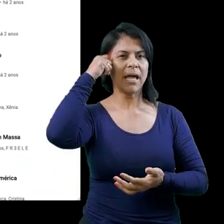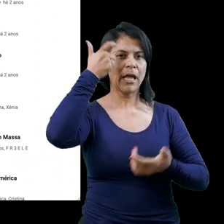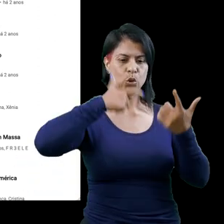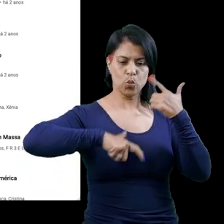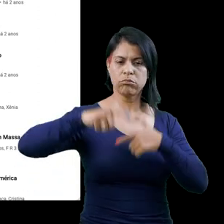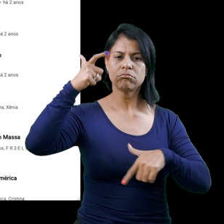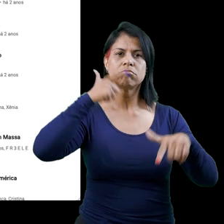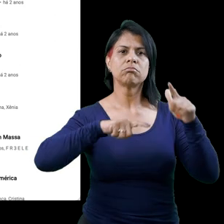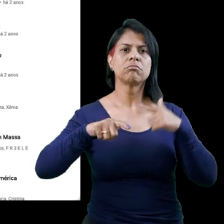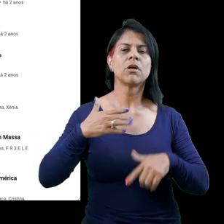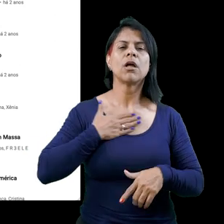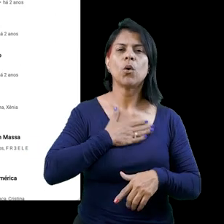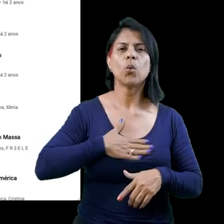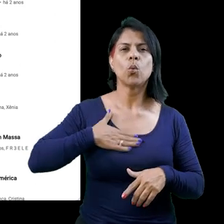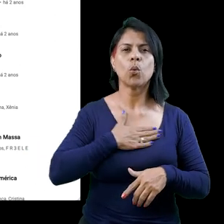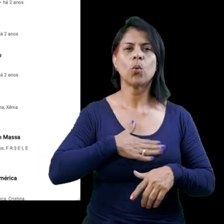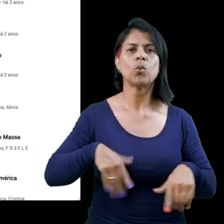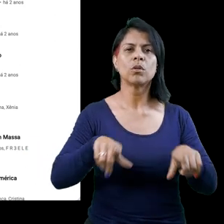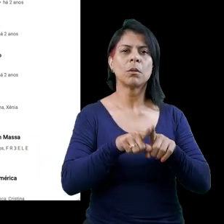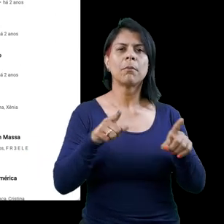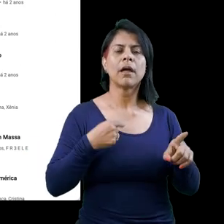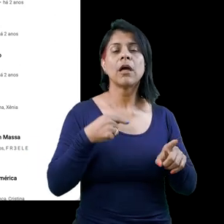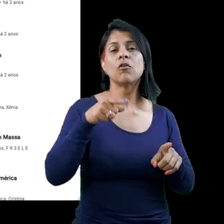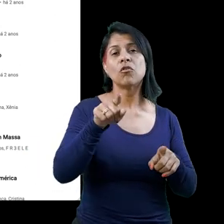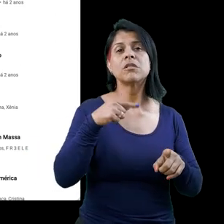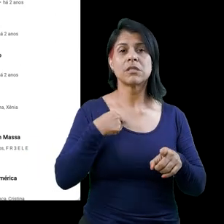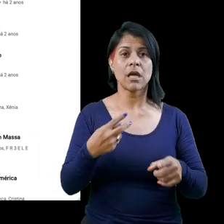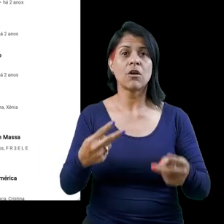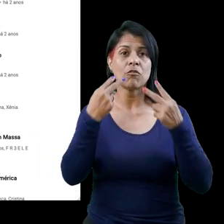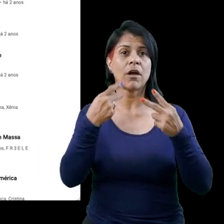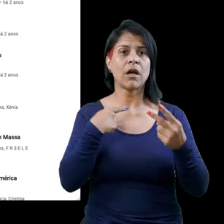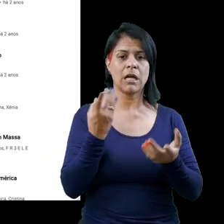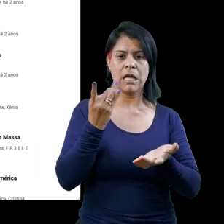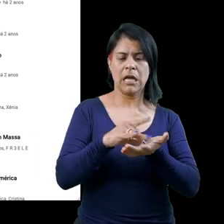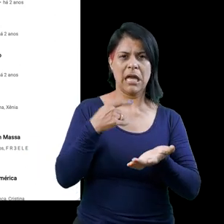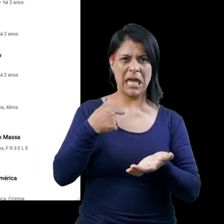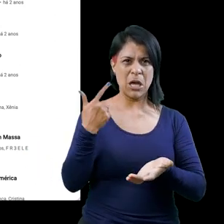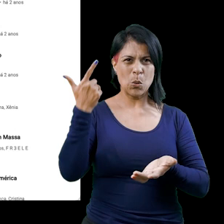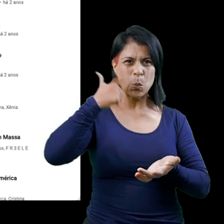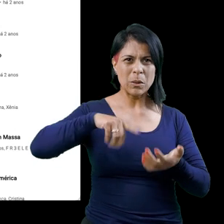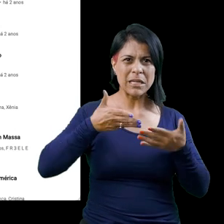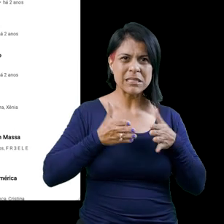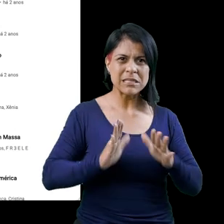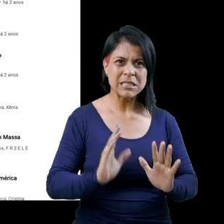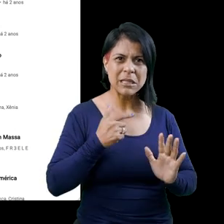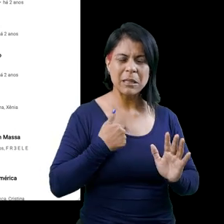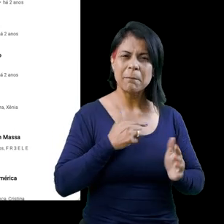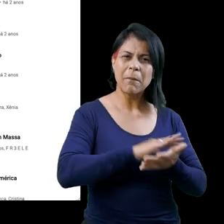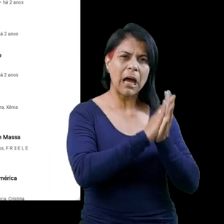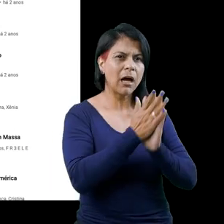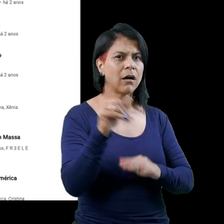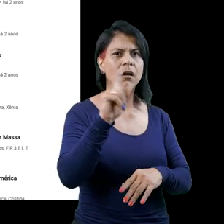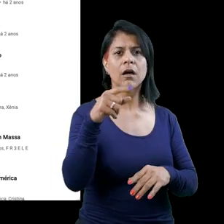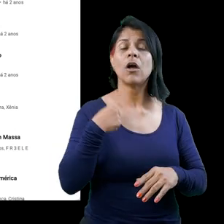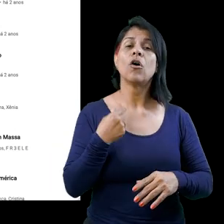Esse é bem gostoso, mas eu não me modifico. Sigo sendo real, rap não nasci pra ter patrão. A fome machuca, mas